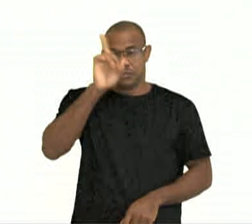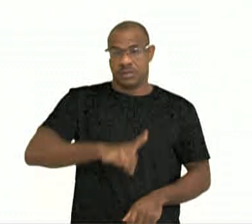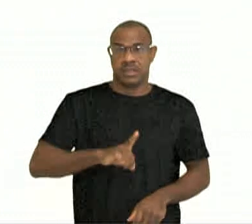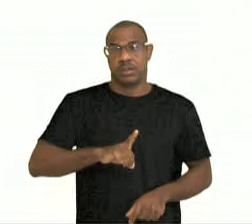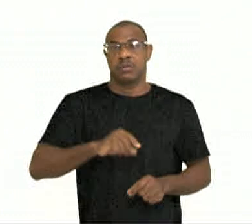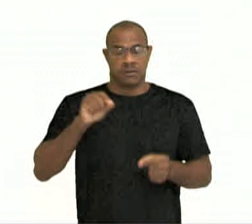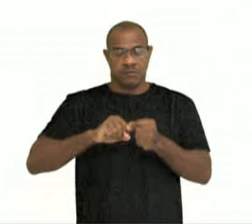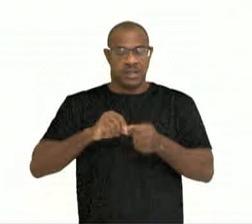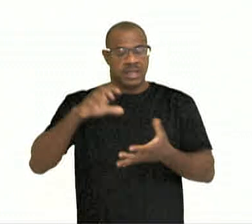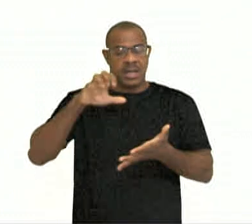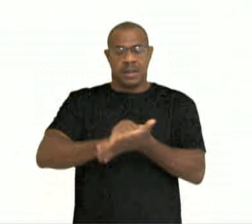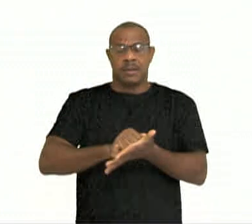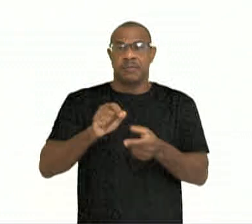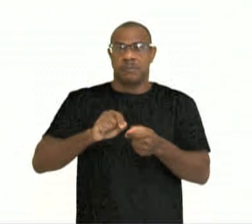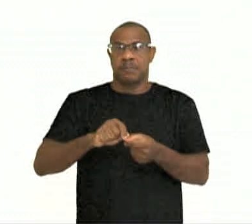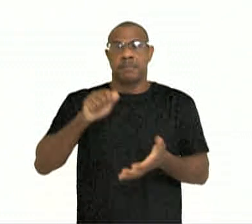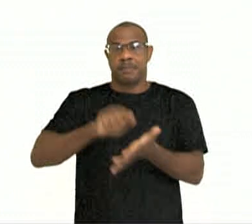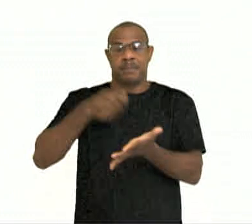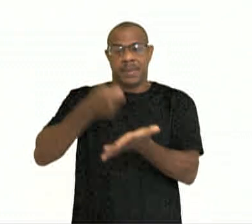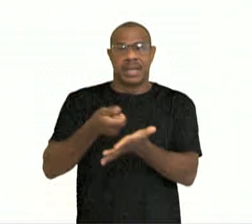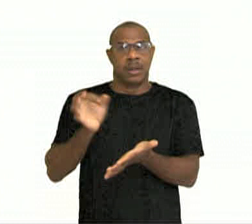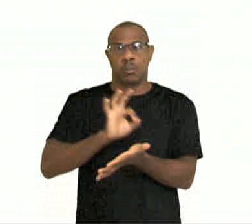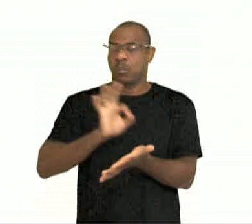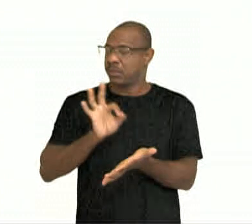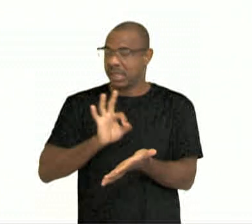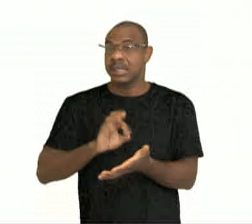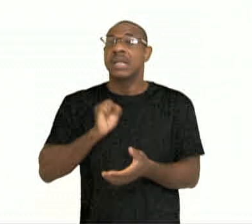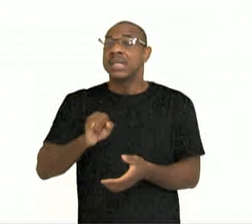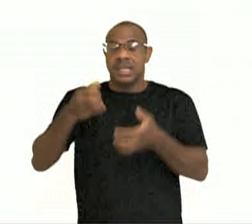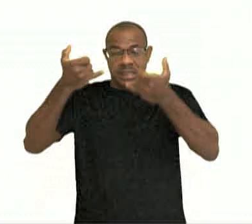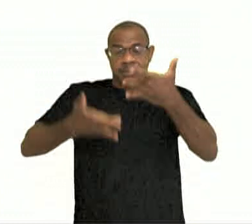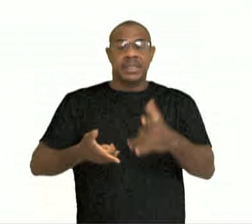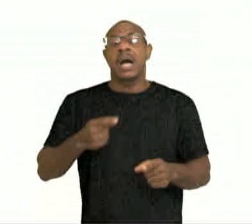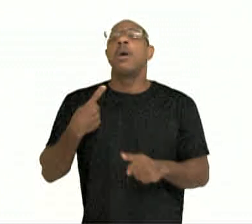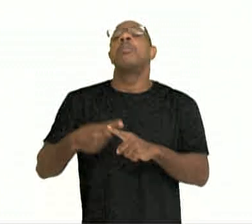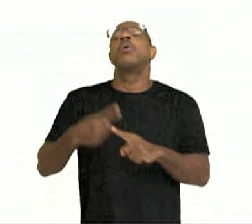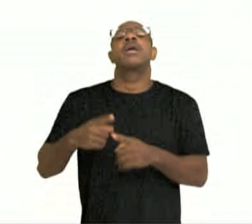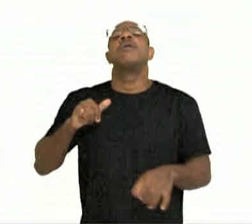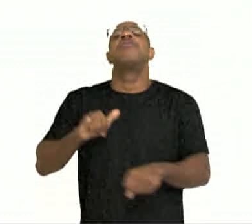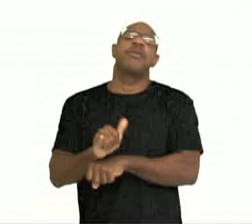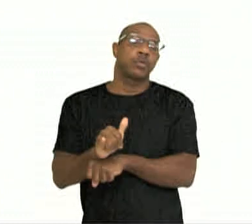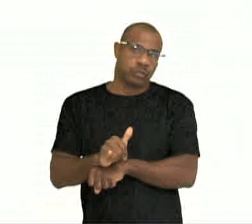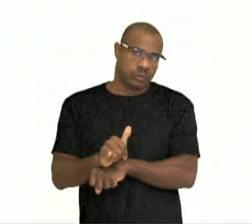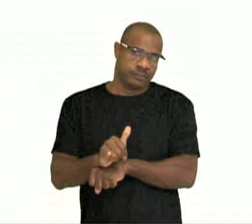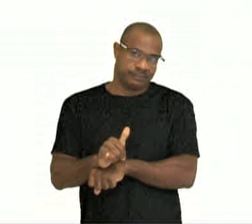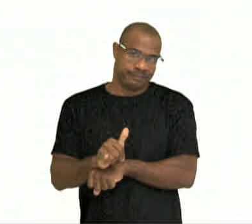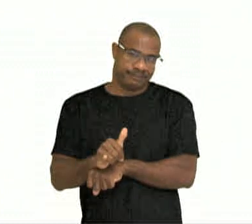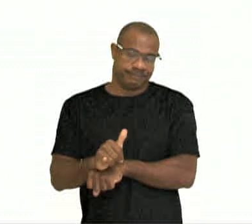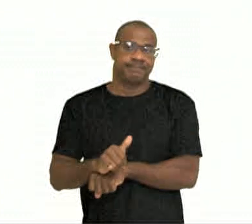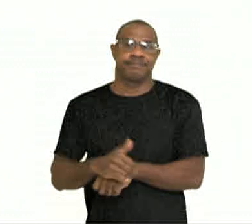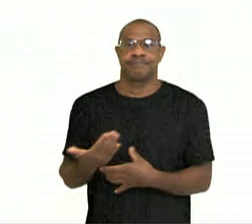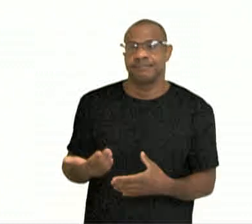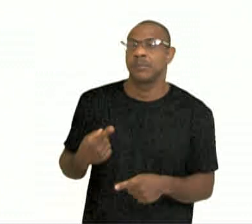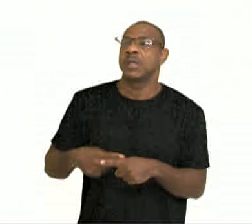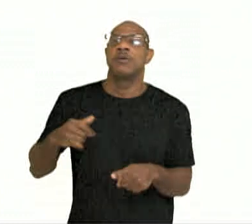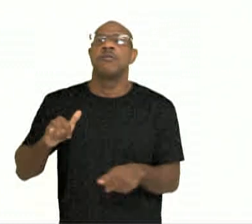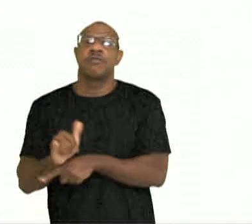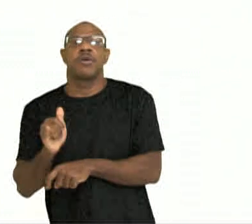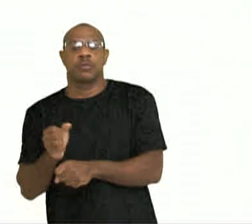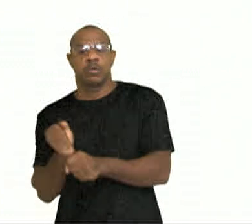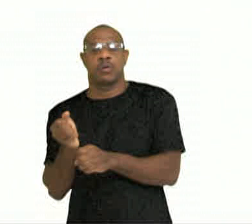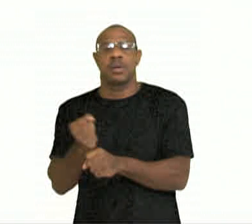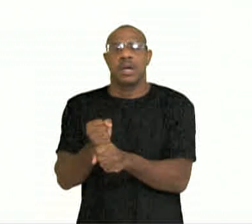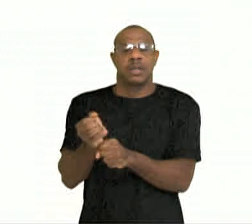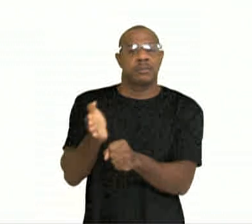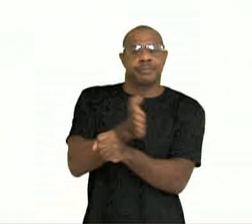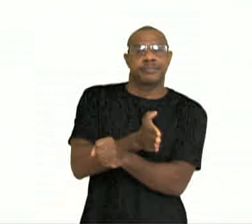nova isenção na taxa de inscrição caso expliquem o motivo de não terem comparecido à edição anterior.